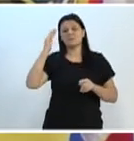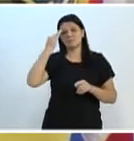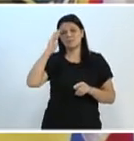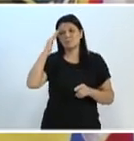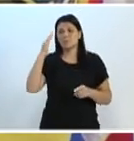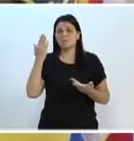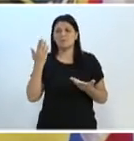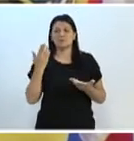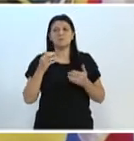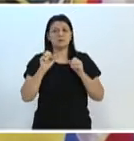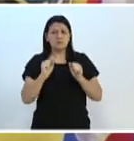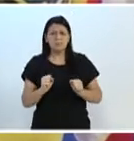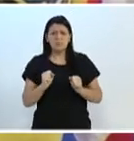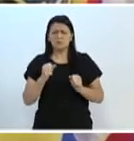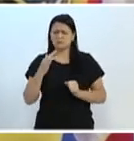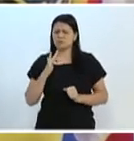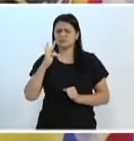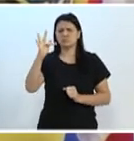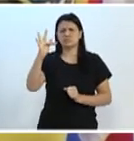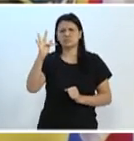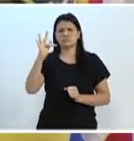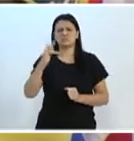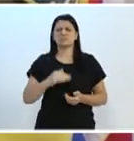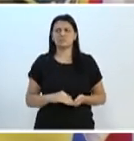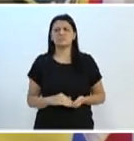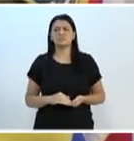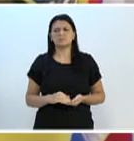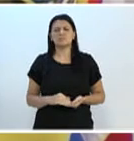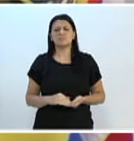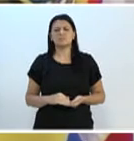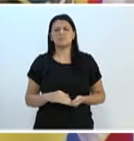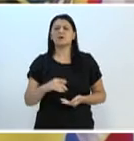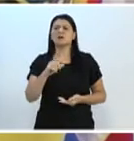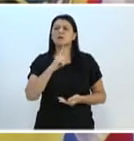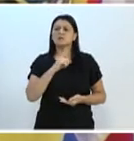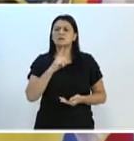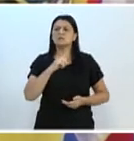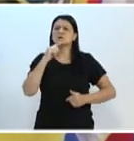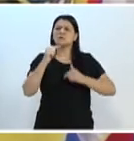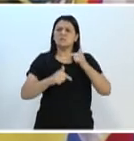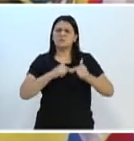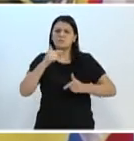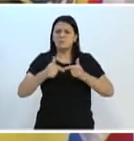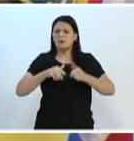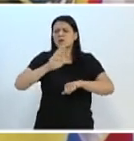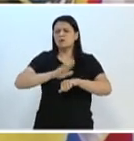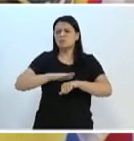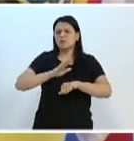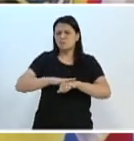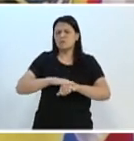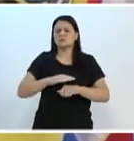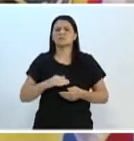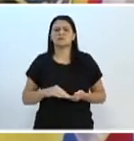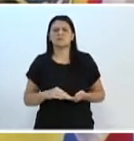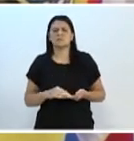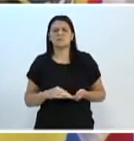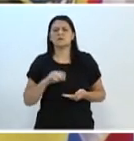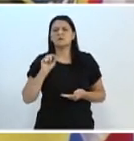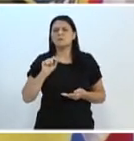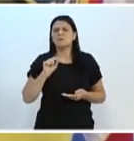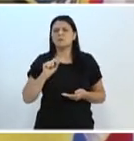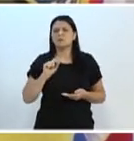nós podemos ir além. Nós temos ainda um trabalho sendo feito, não é, que